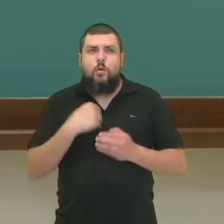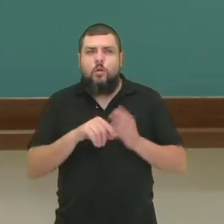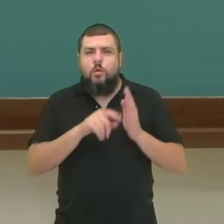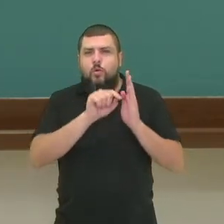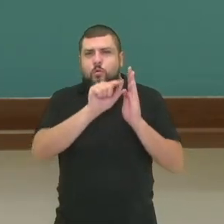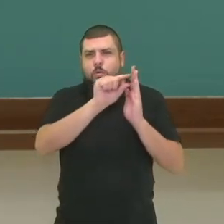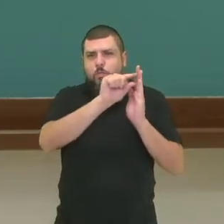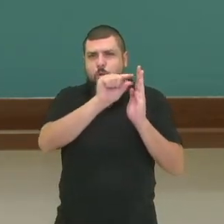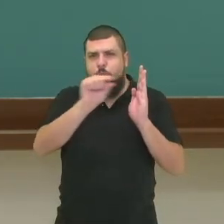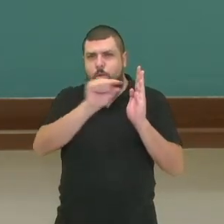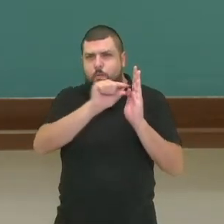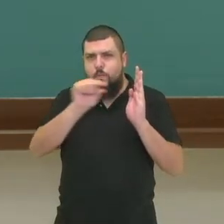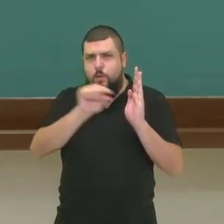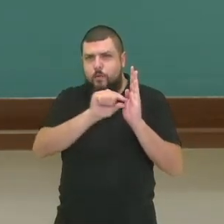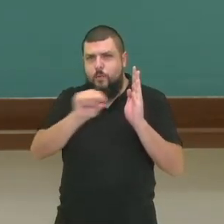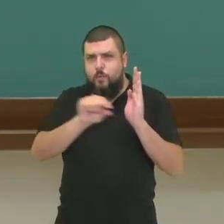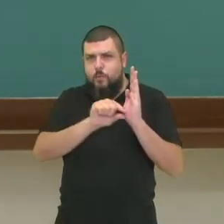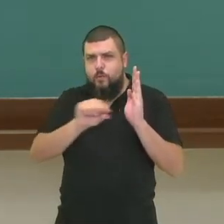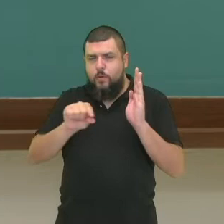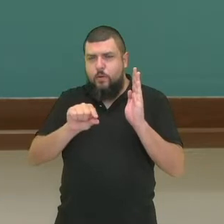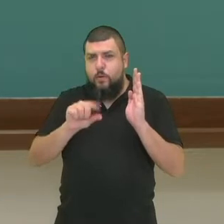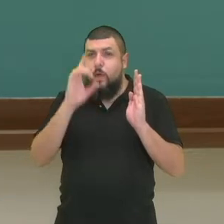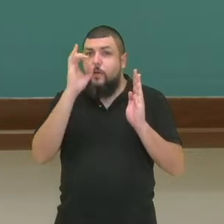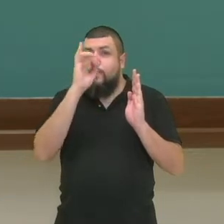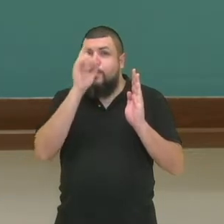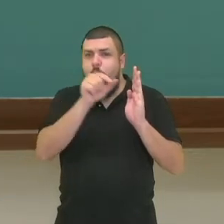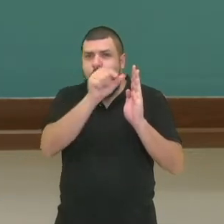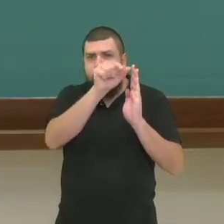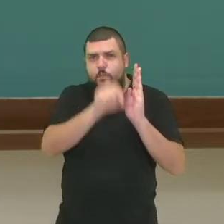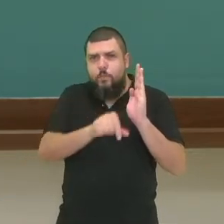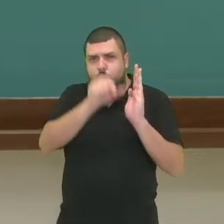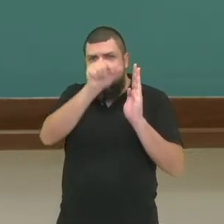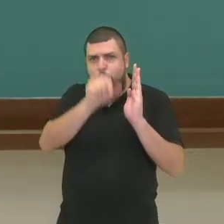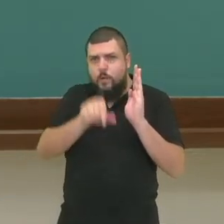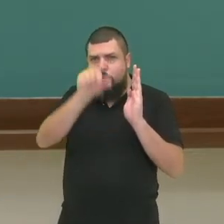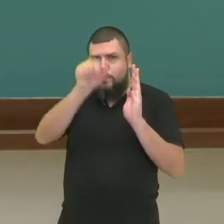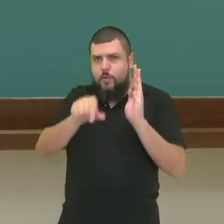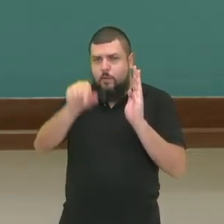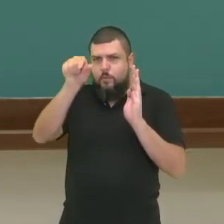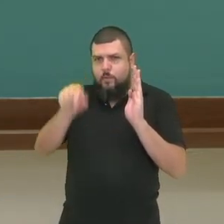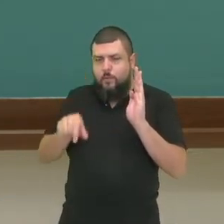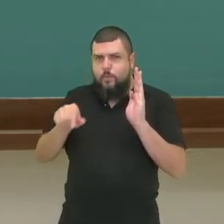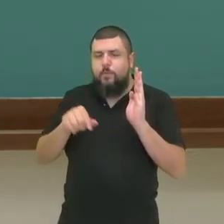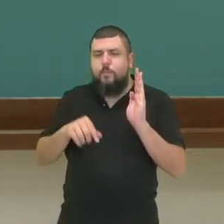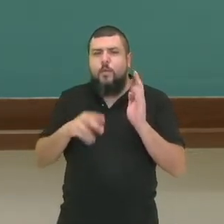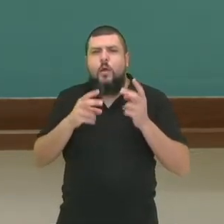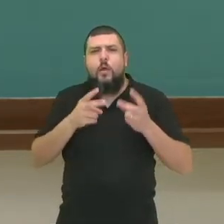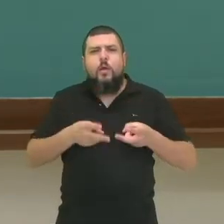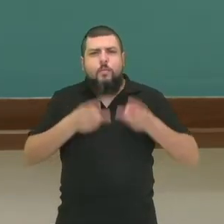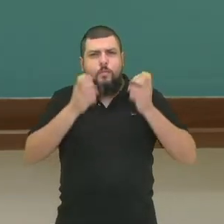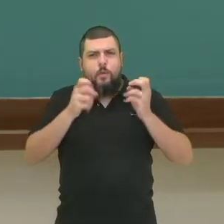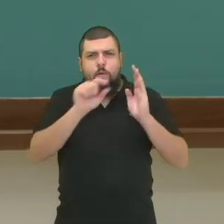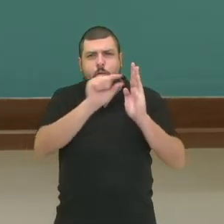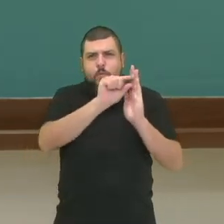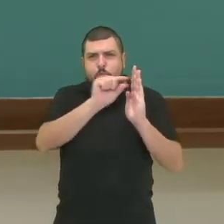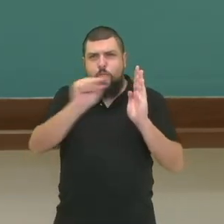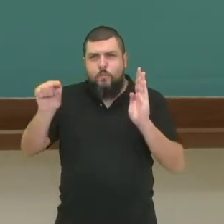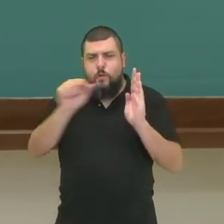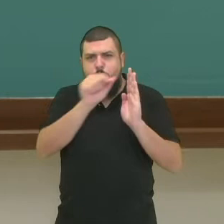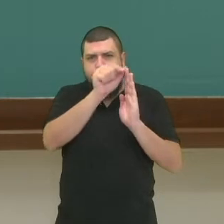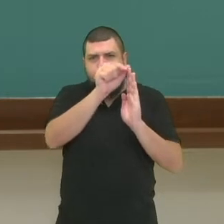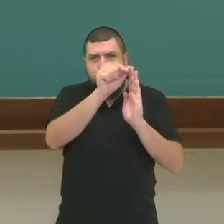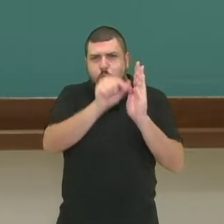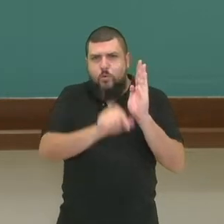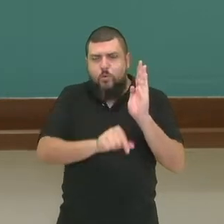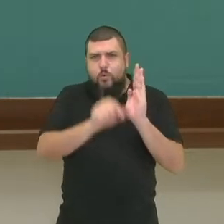verde nós temos as colunas. O que nós podemos observar? Que tanto nas linhas quanto lá nas colunas, elas começam